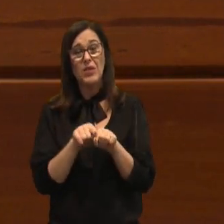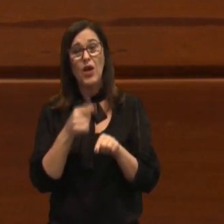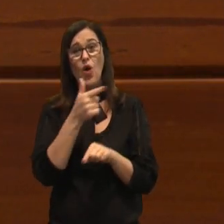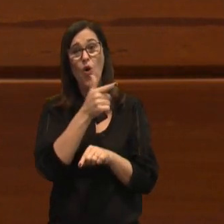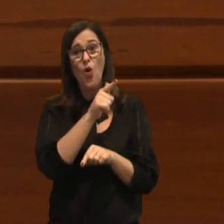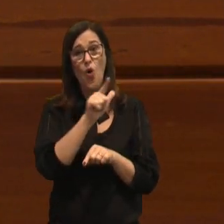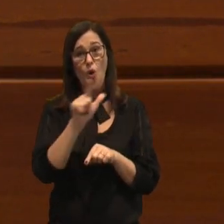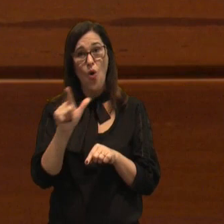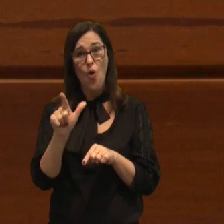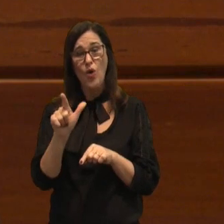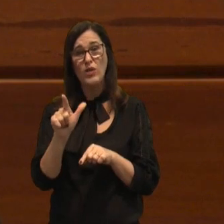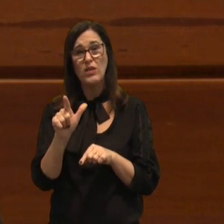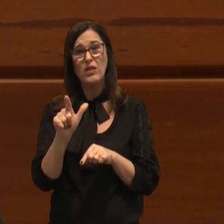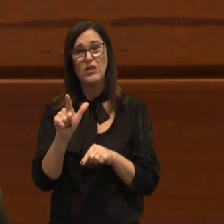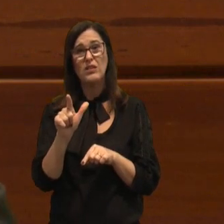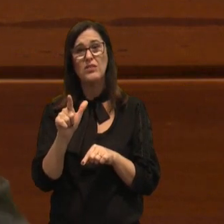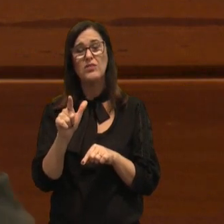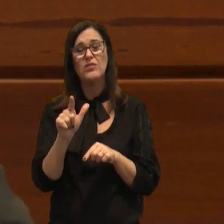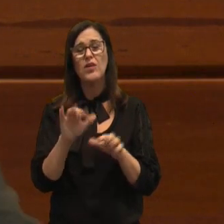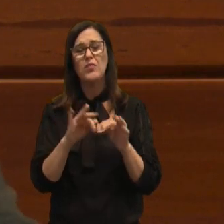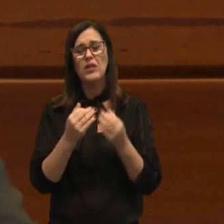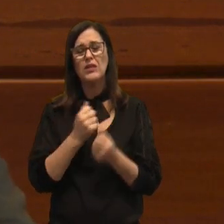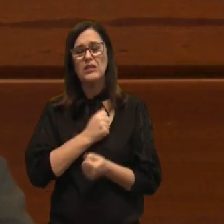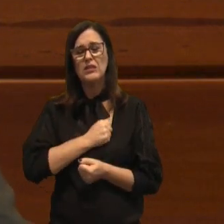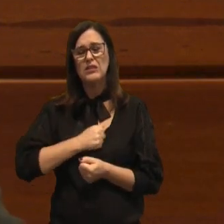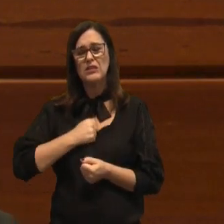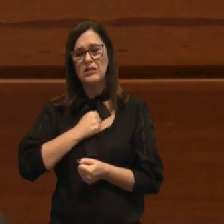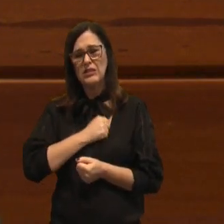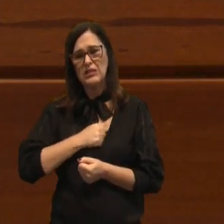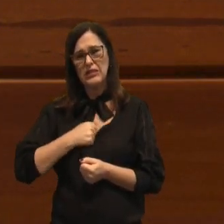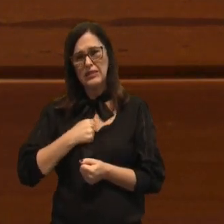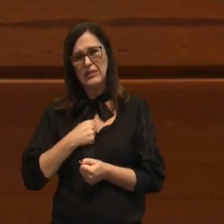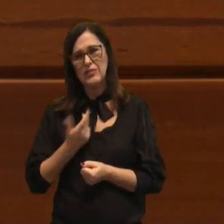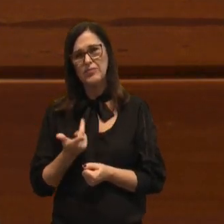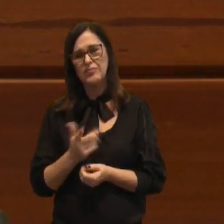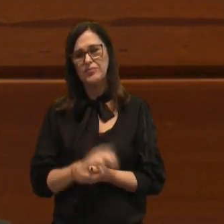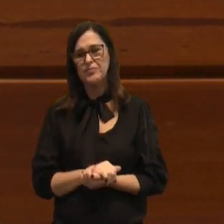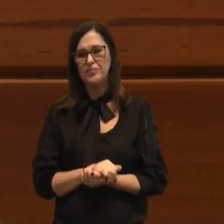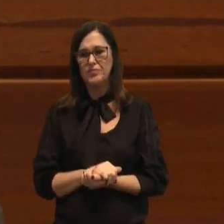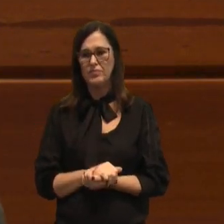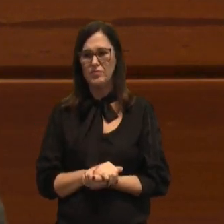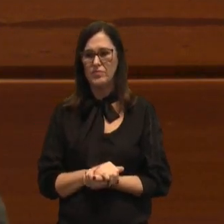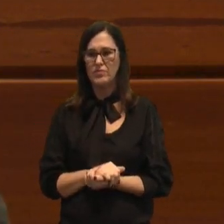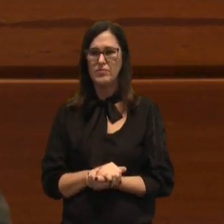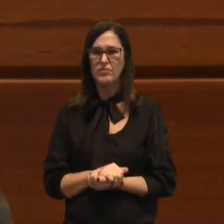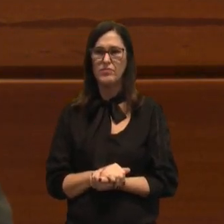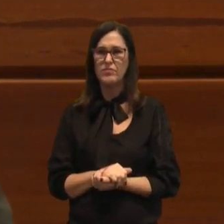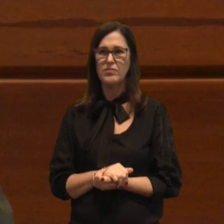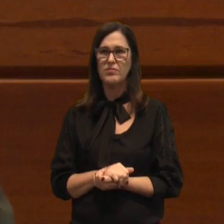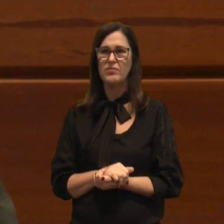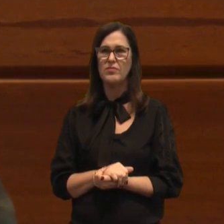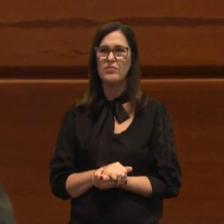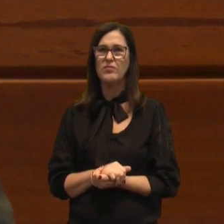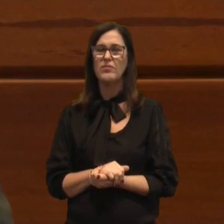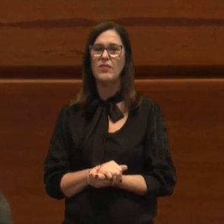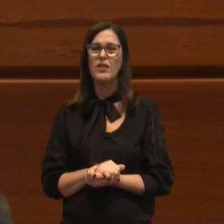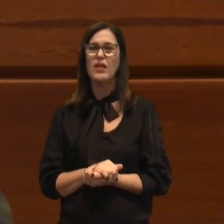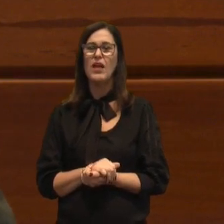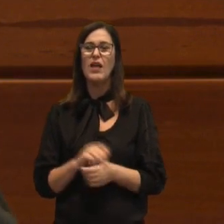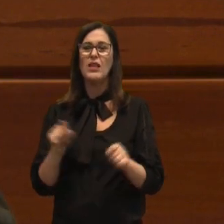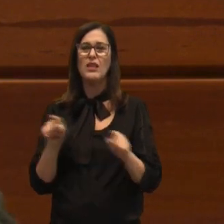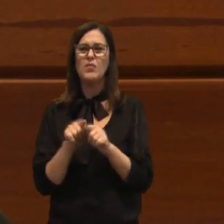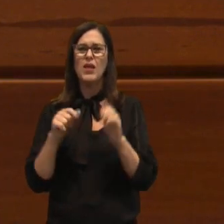ainda vivenciam a saudade da mãe da Lúcia, a senhora Lídia. Estamos orando em favor